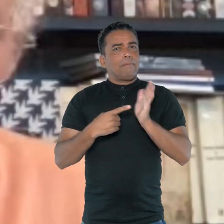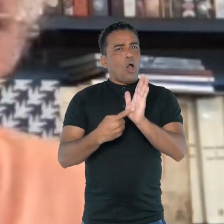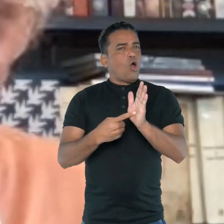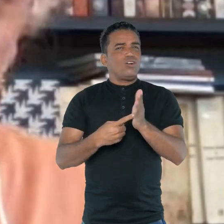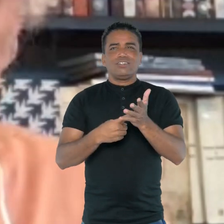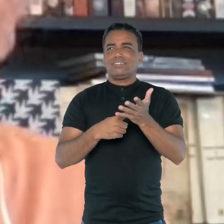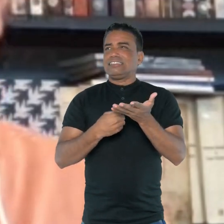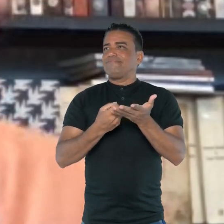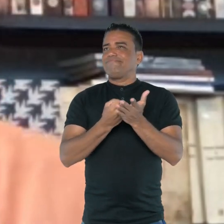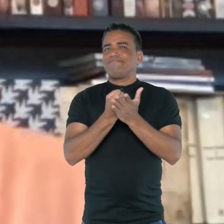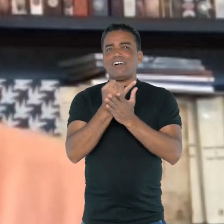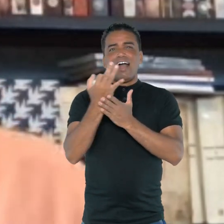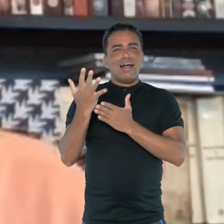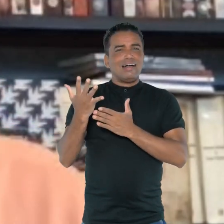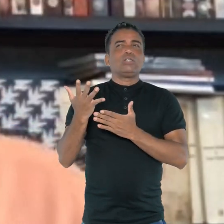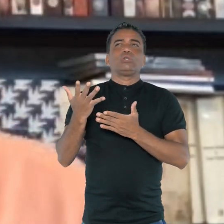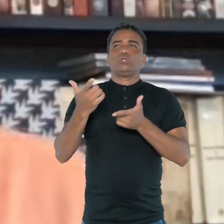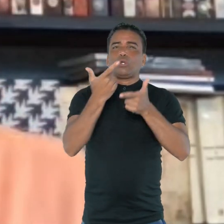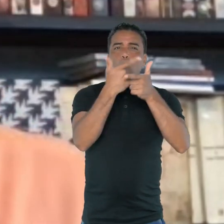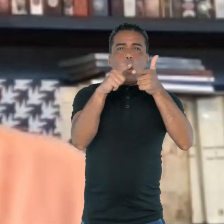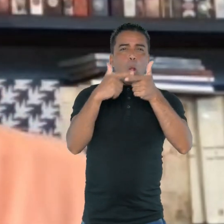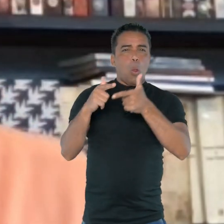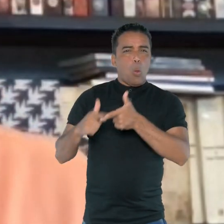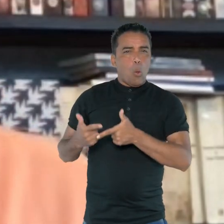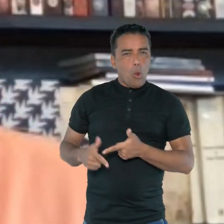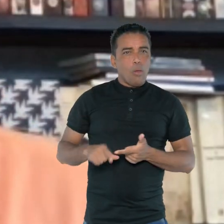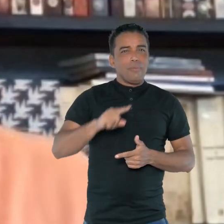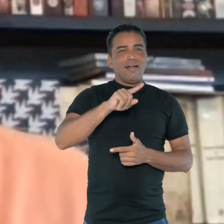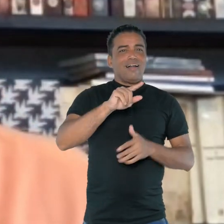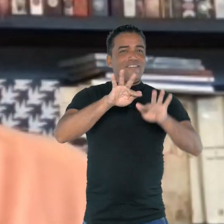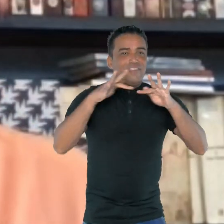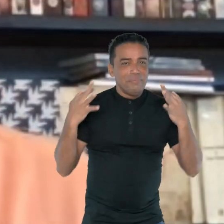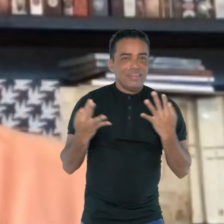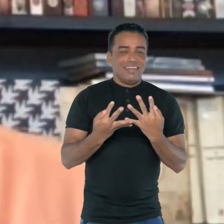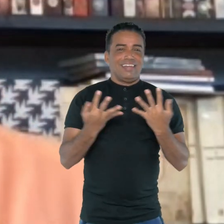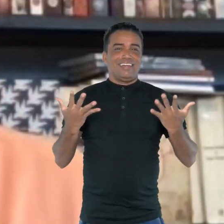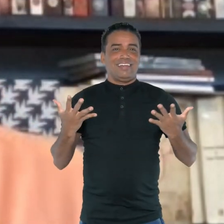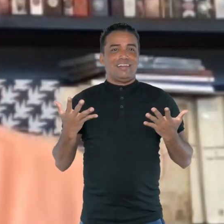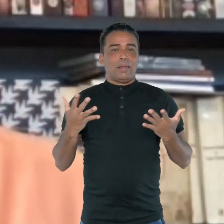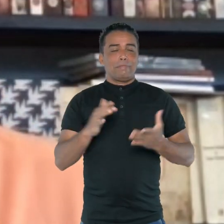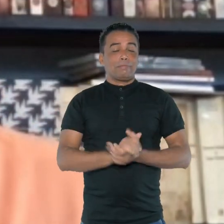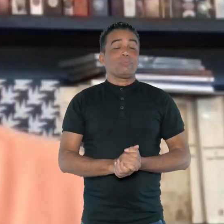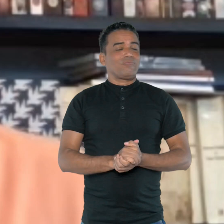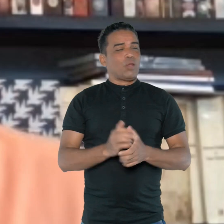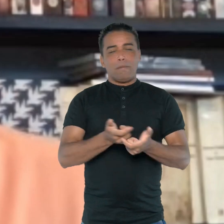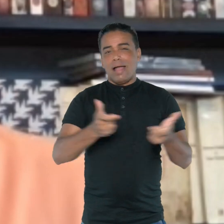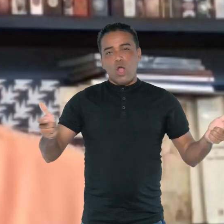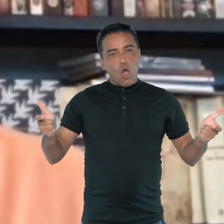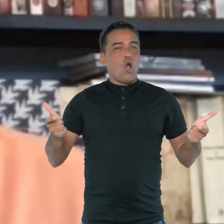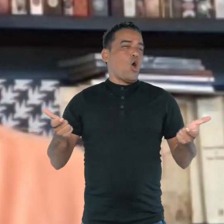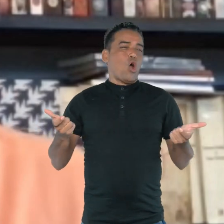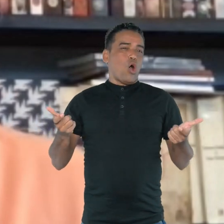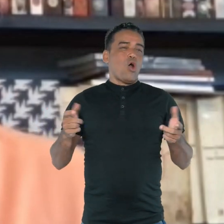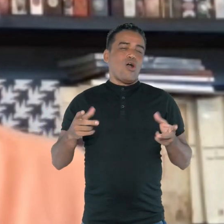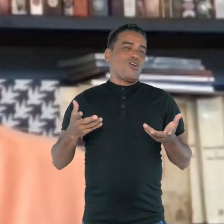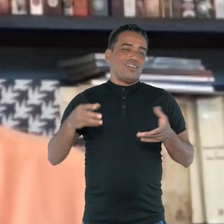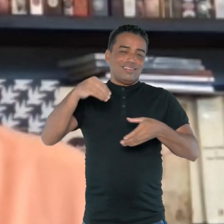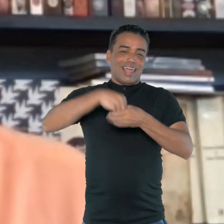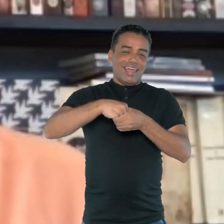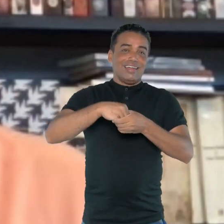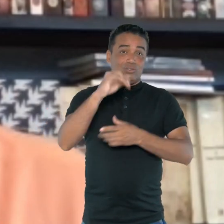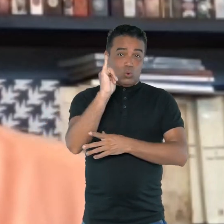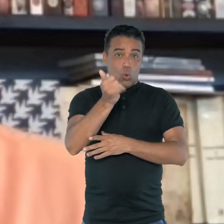muitas questões familiares. Então, assim, o cerne da maior parte dos contos é uma